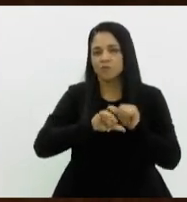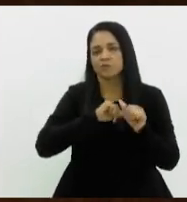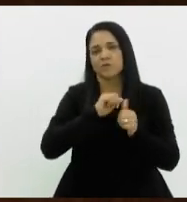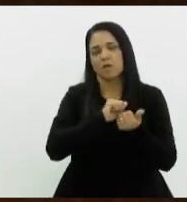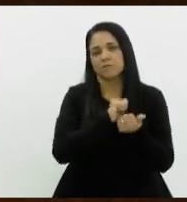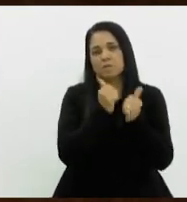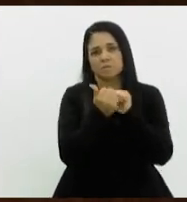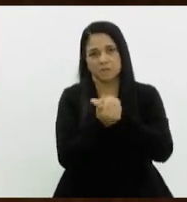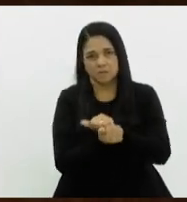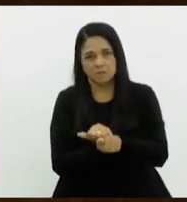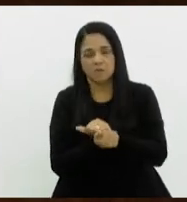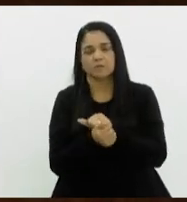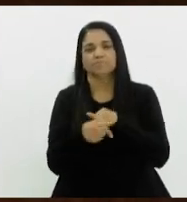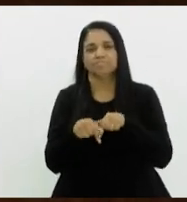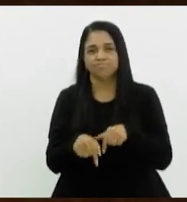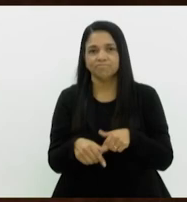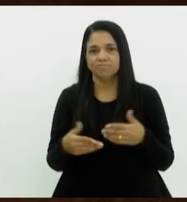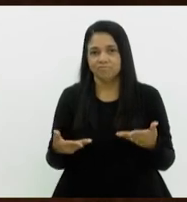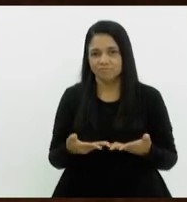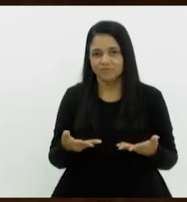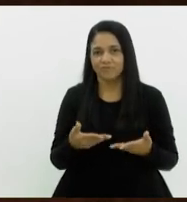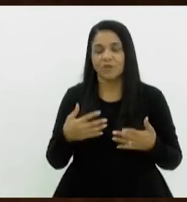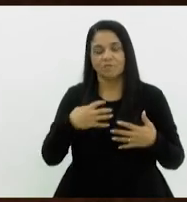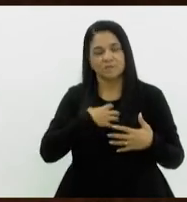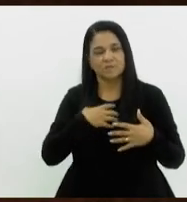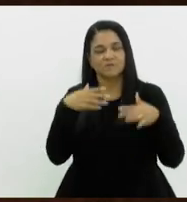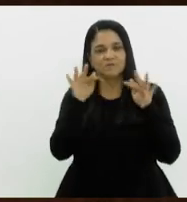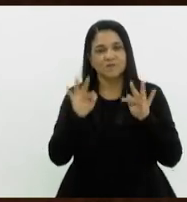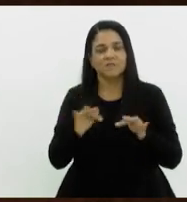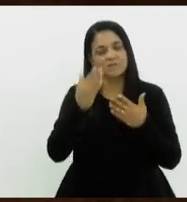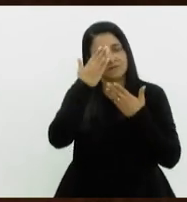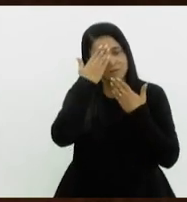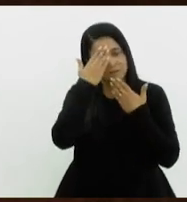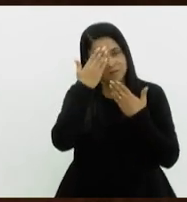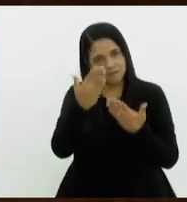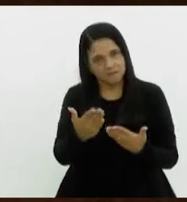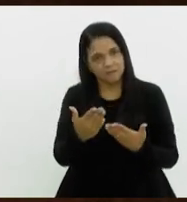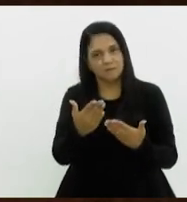nessa casa. E eu estou muito feliz e quero agradecer, então, pela